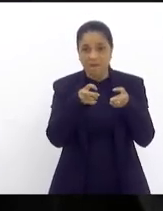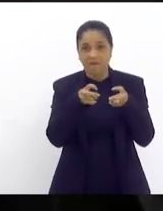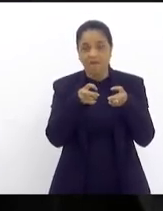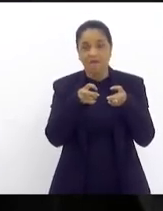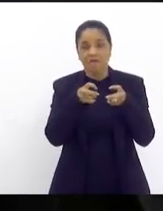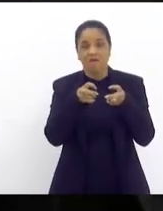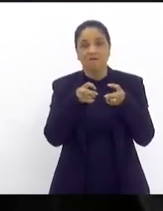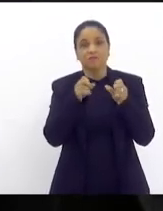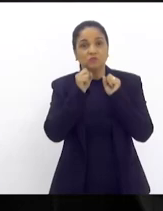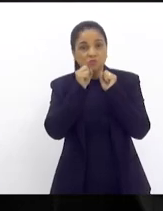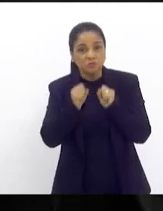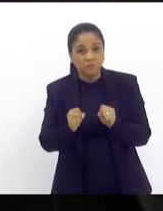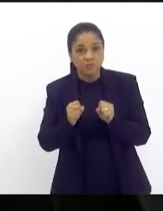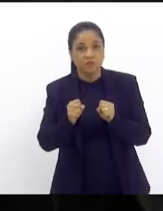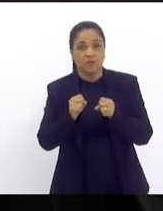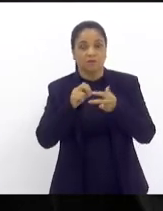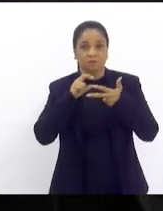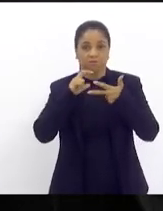poderes constituídos